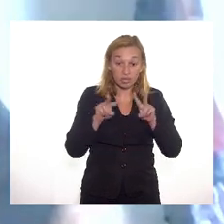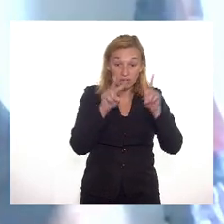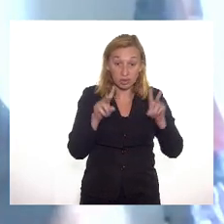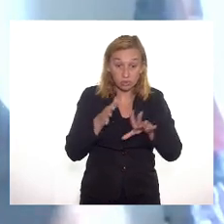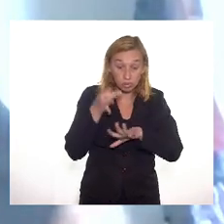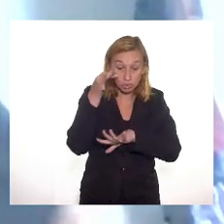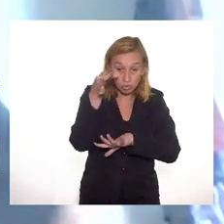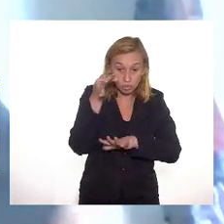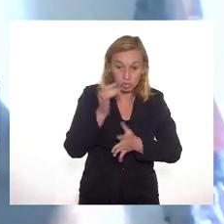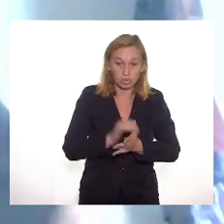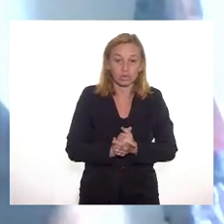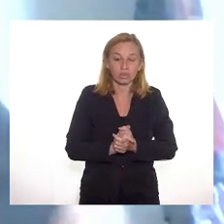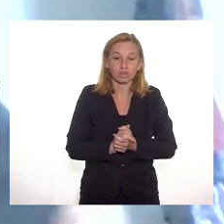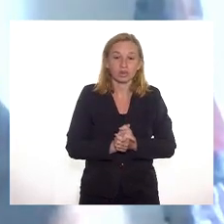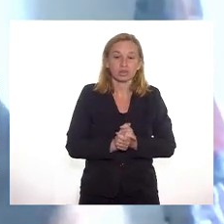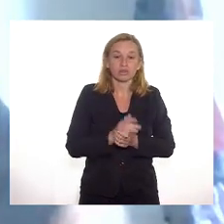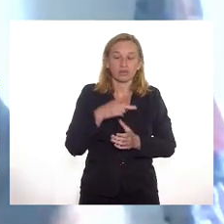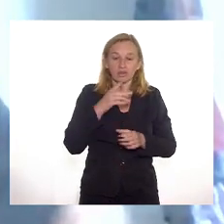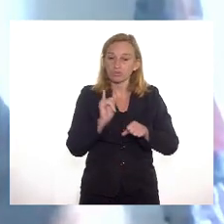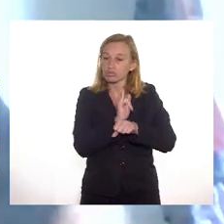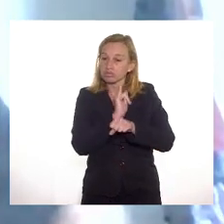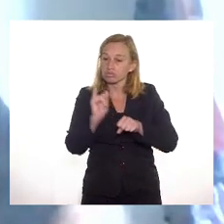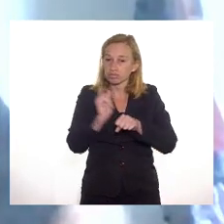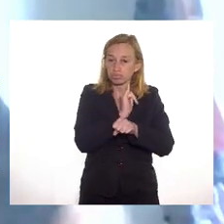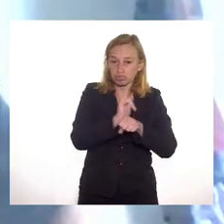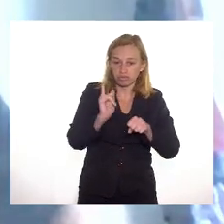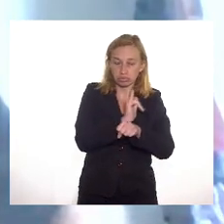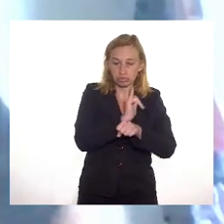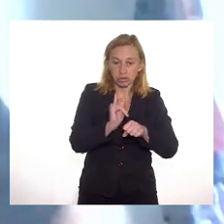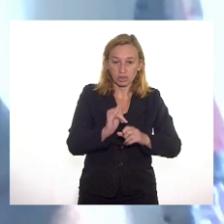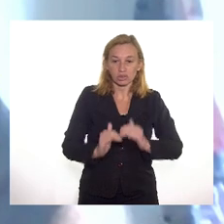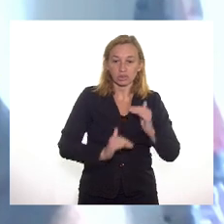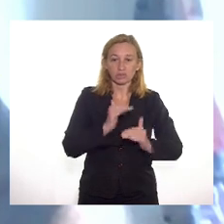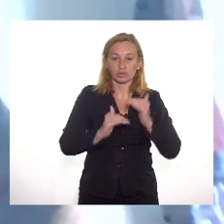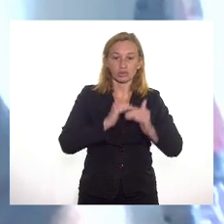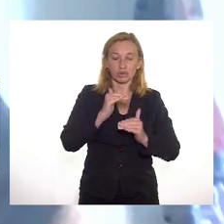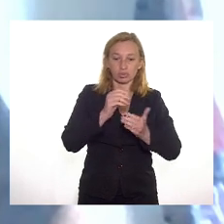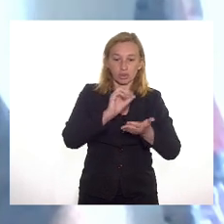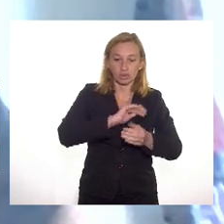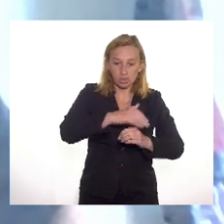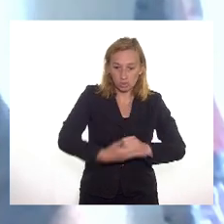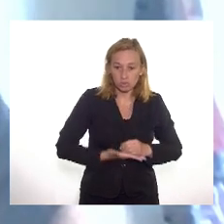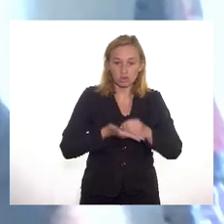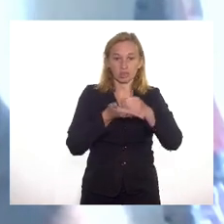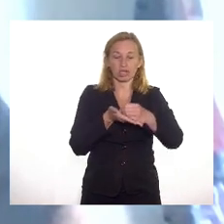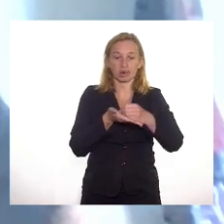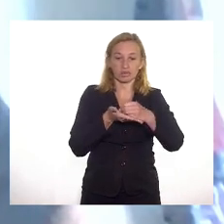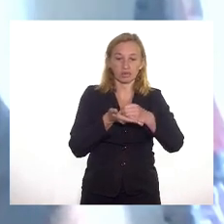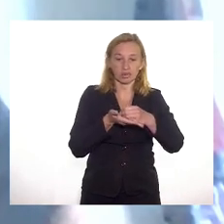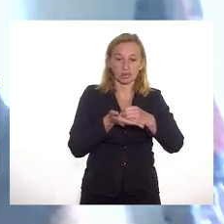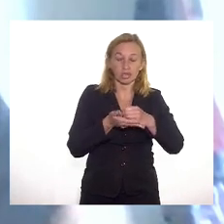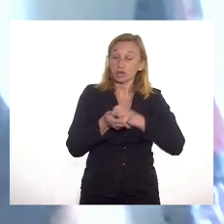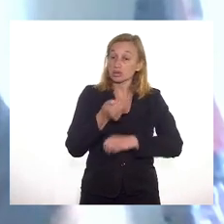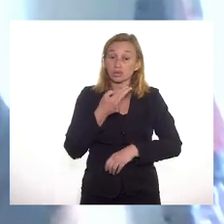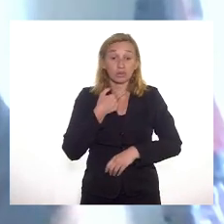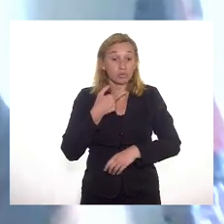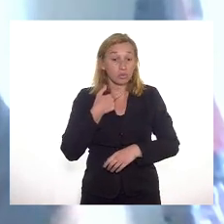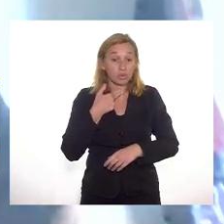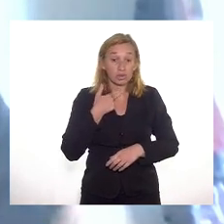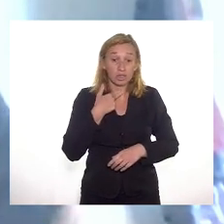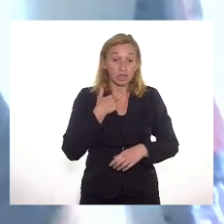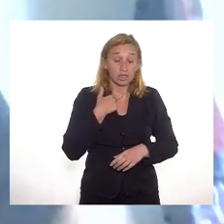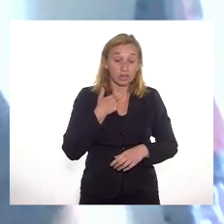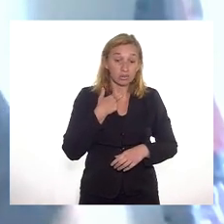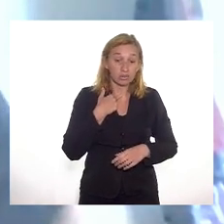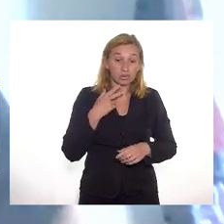futuro. Isso implica planejamento para um desenvolvimento sustentável. A gente não pode torrar no